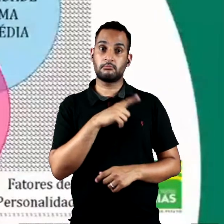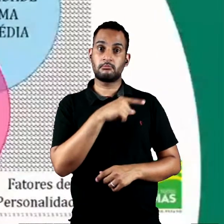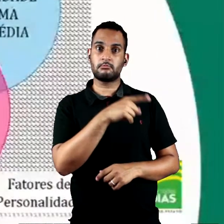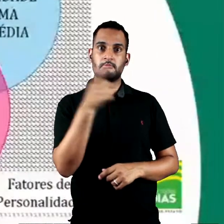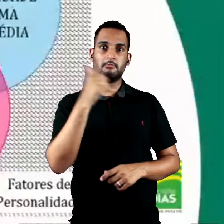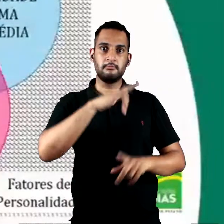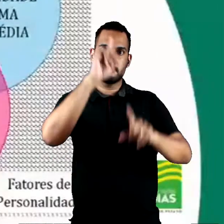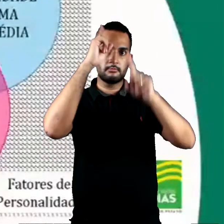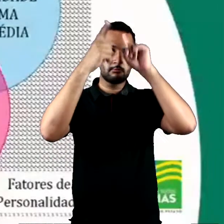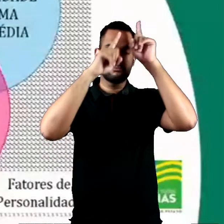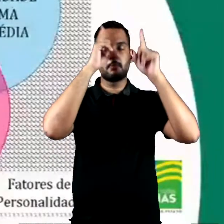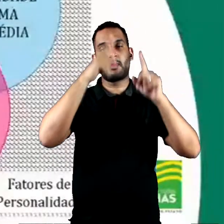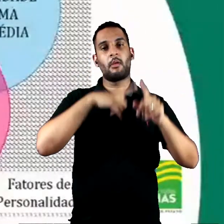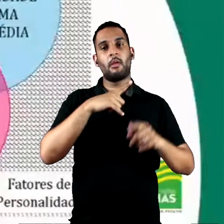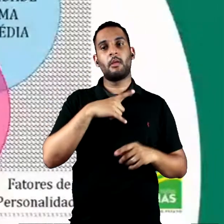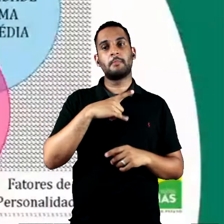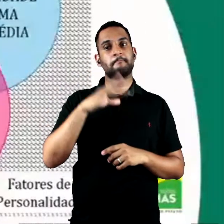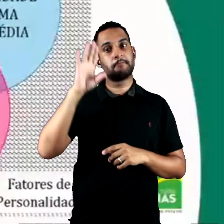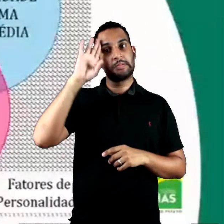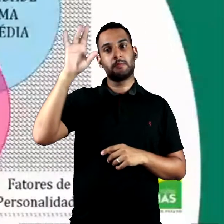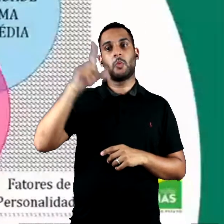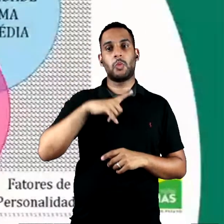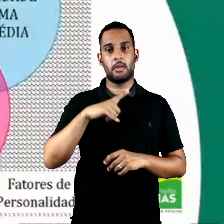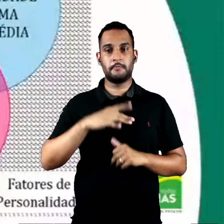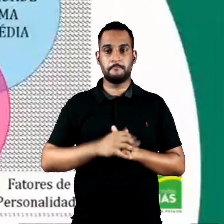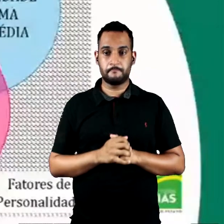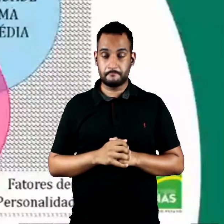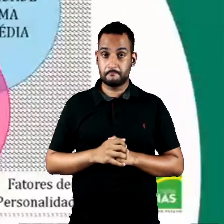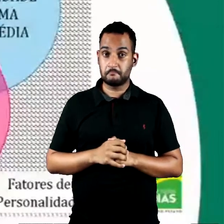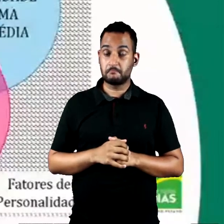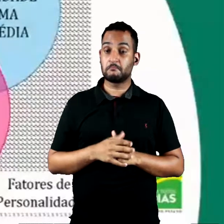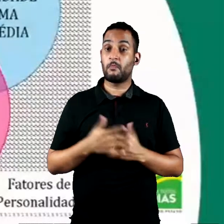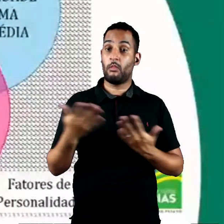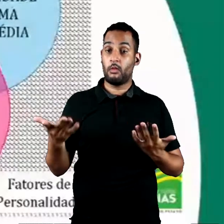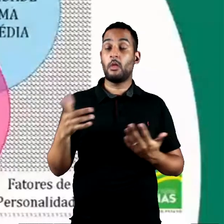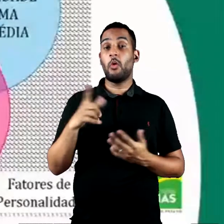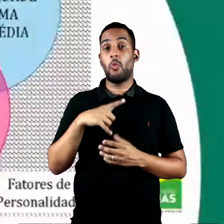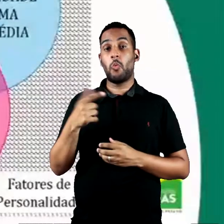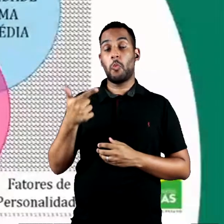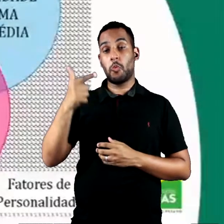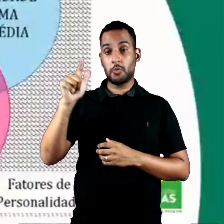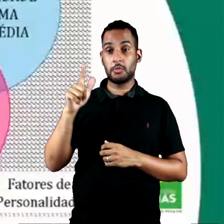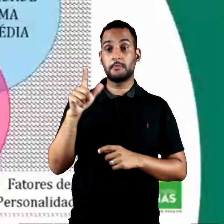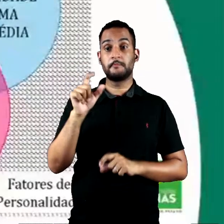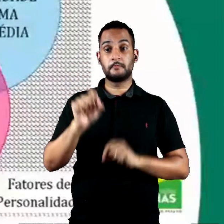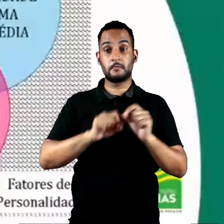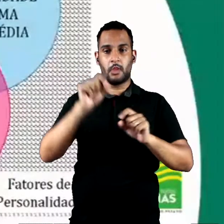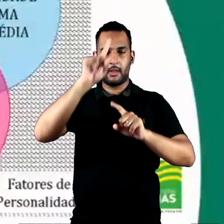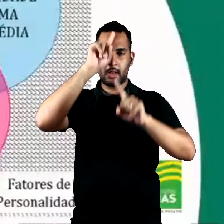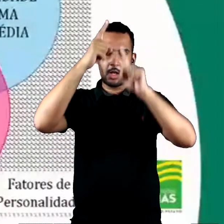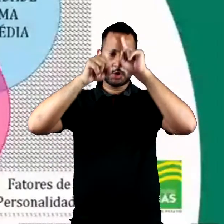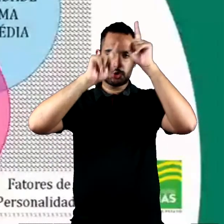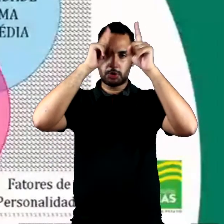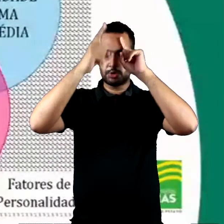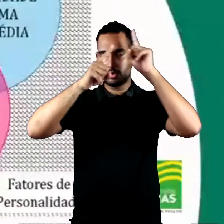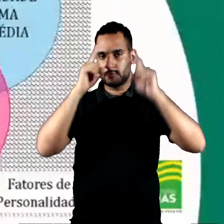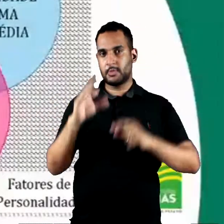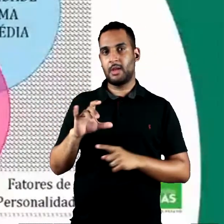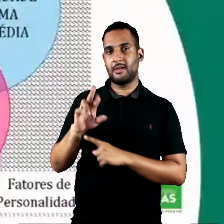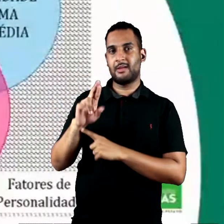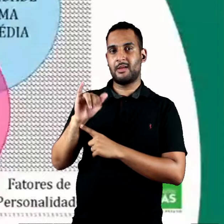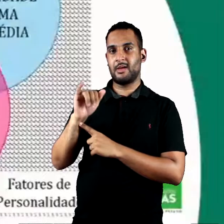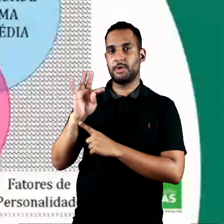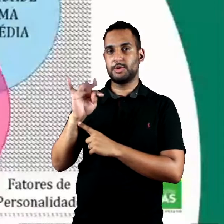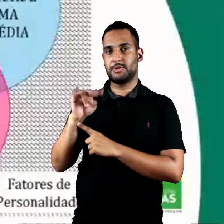produção criativa. O anel da criatividade tem sido apontado como um dos determinantes